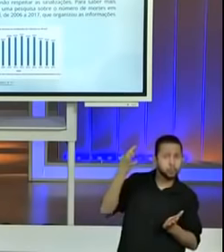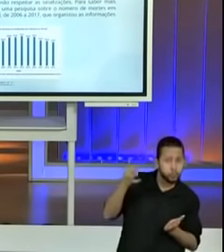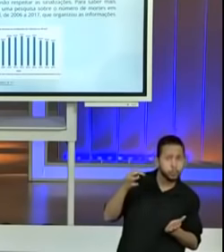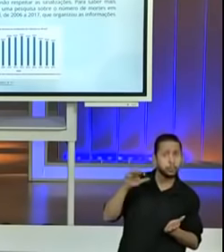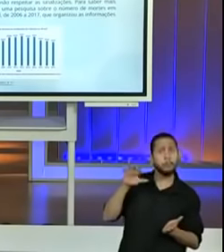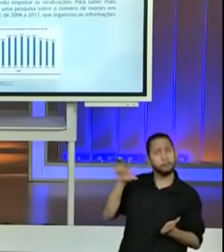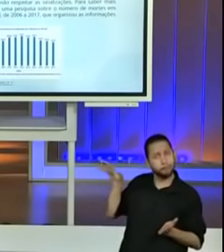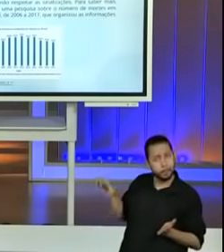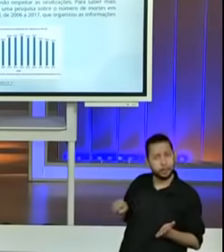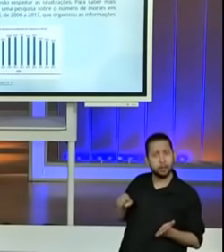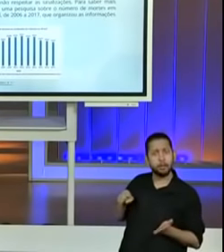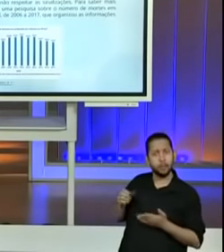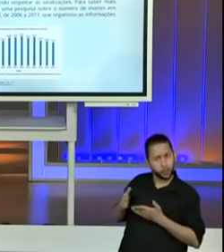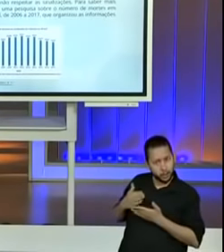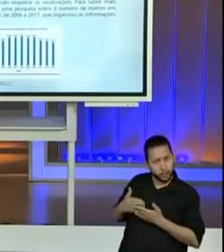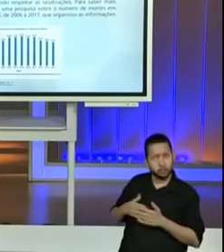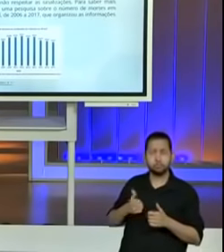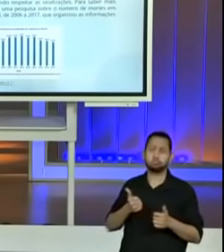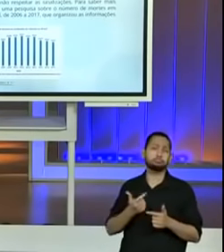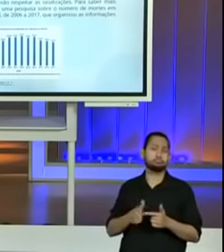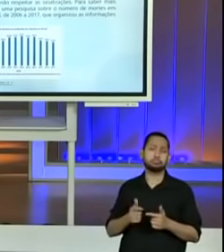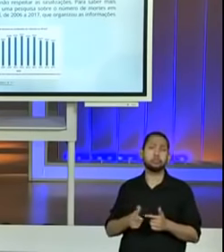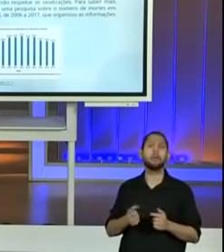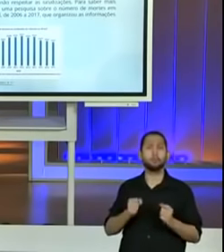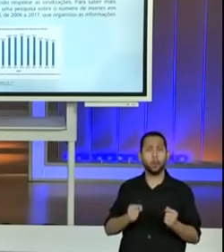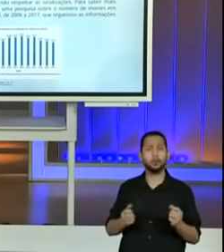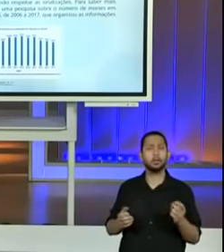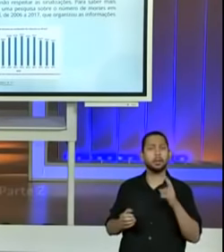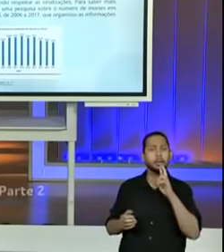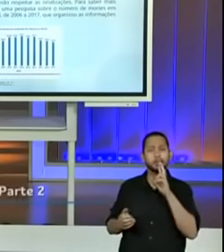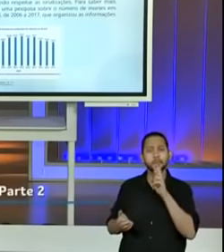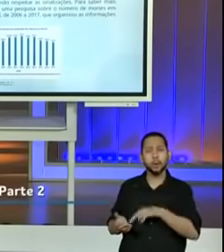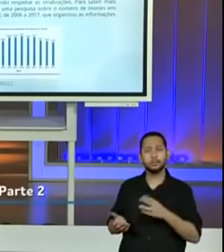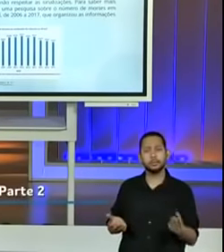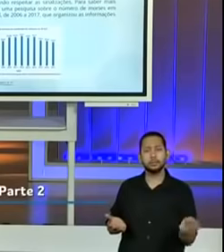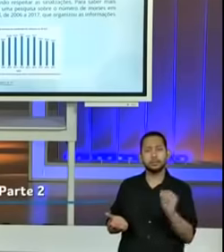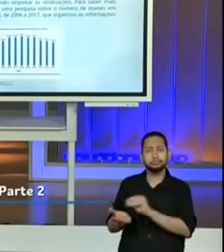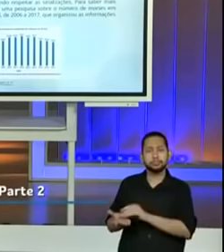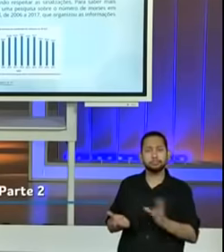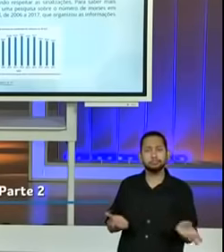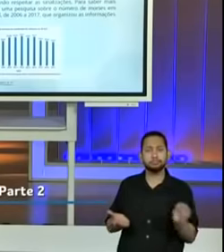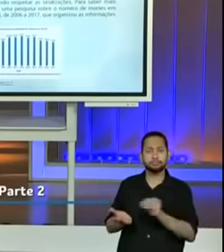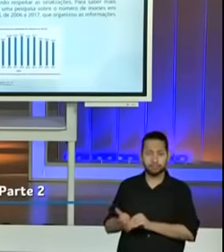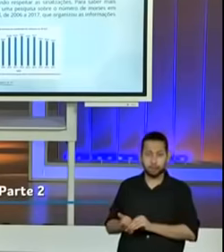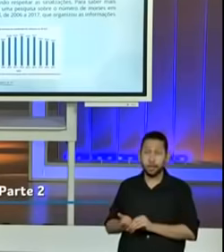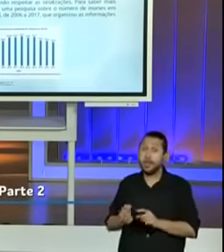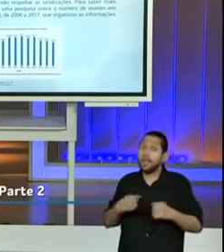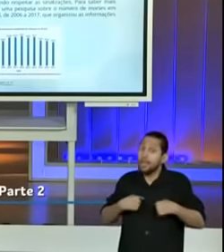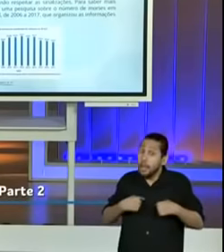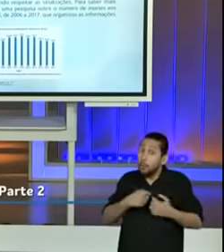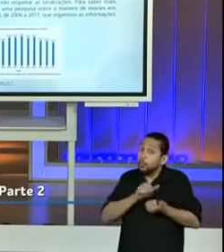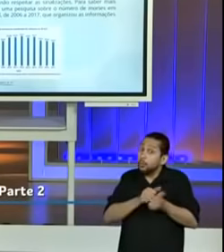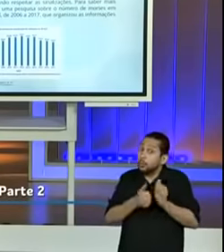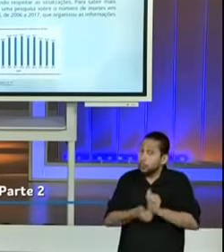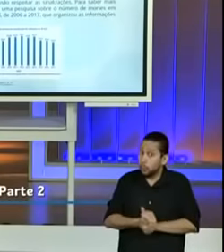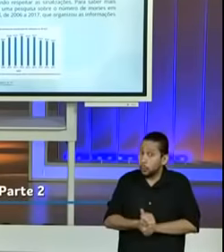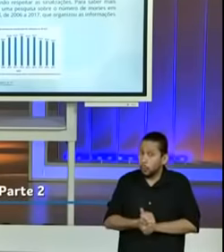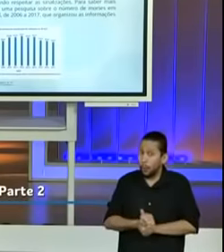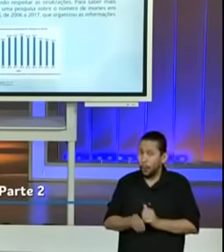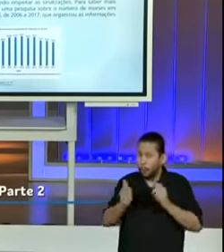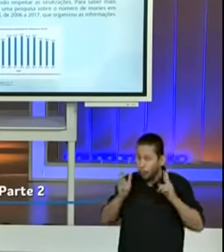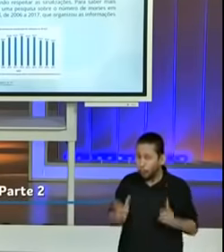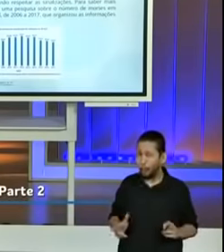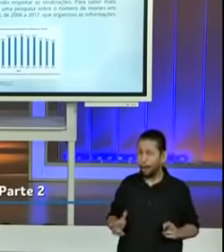2 em mãos, você só vai repassar essas respostas. Lembrando que eu realizei algumas adaptações, então nem todas as perguntas estão assim,